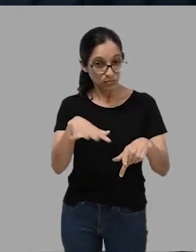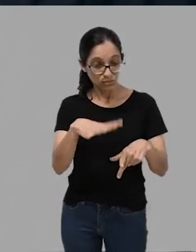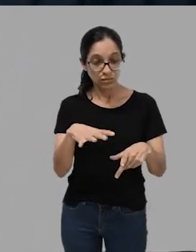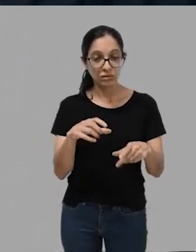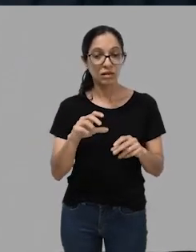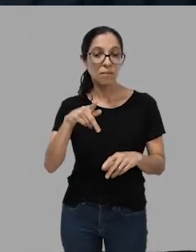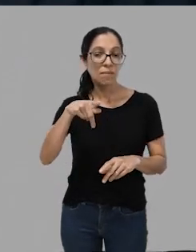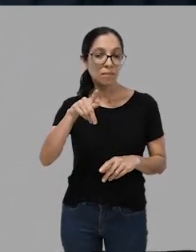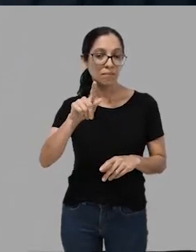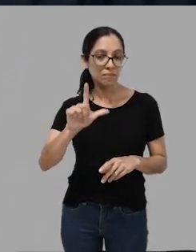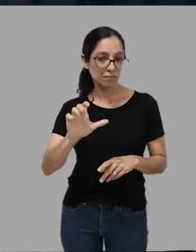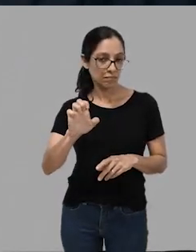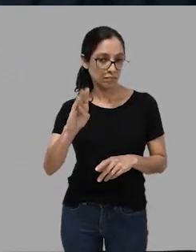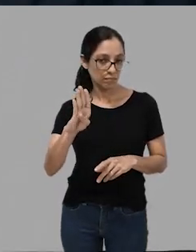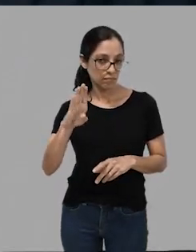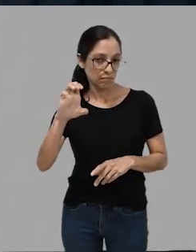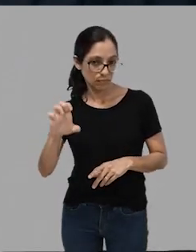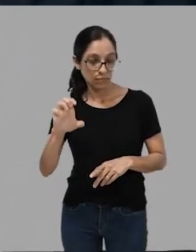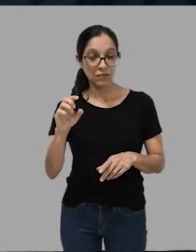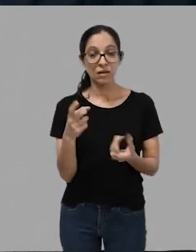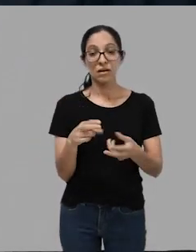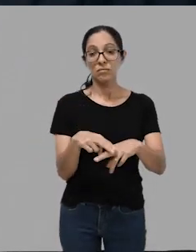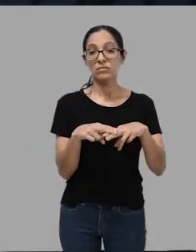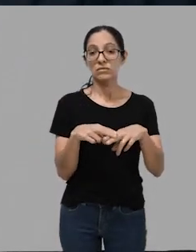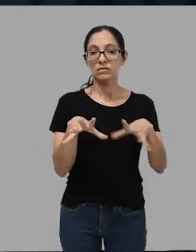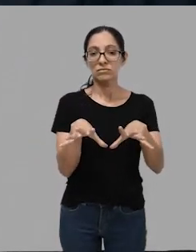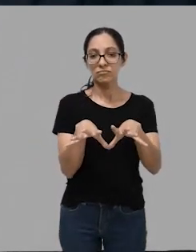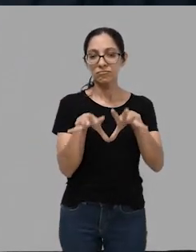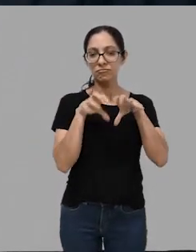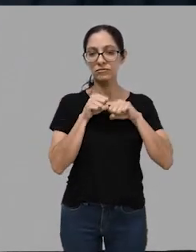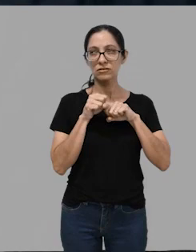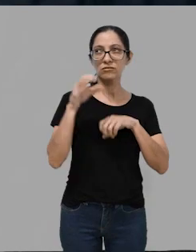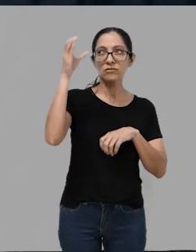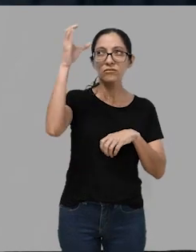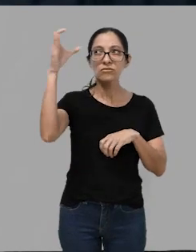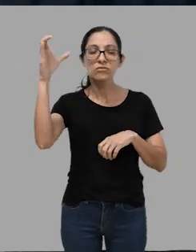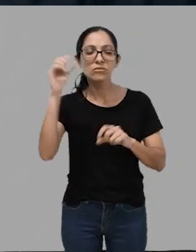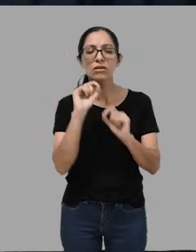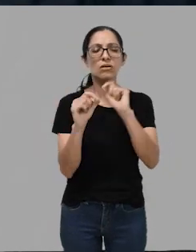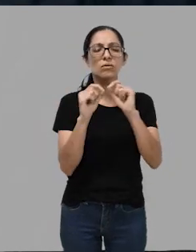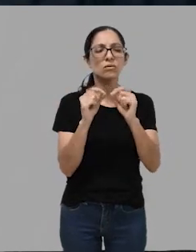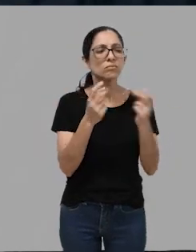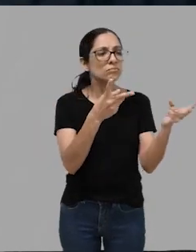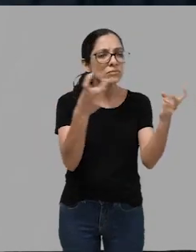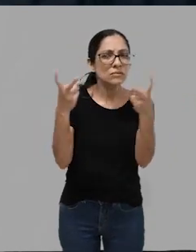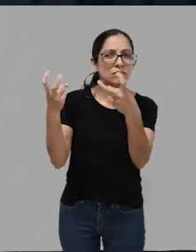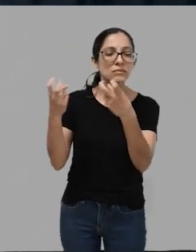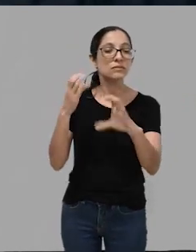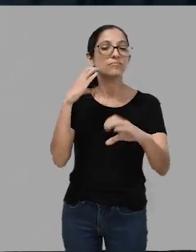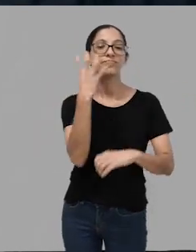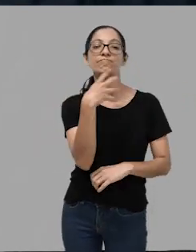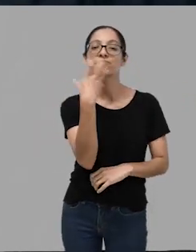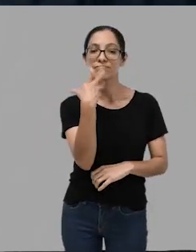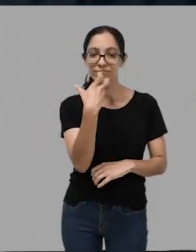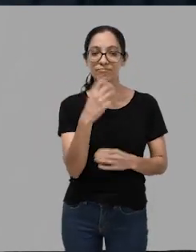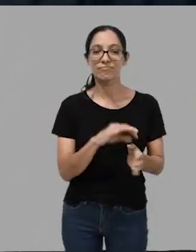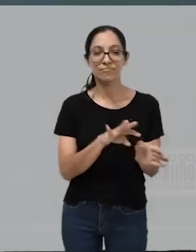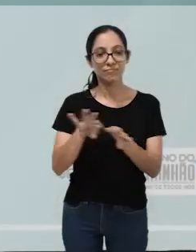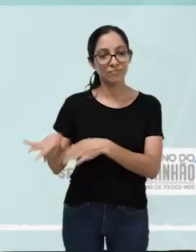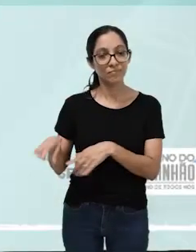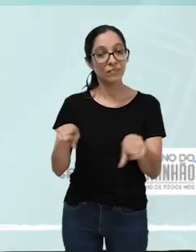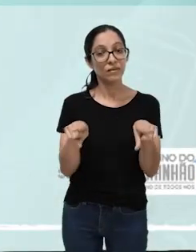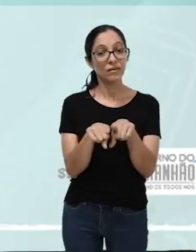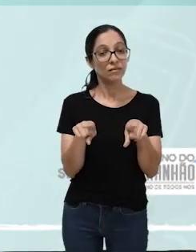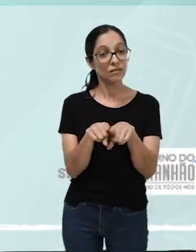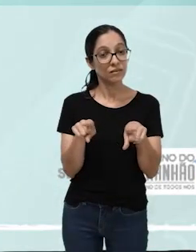portanto a memorização da Cultura né vinha através das canções cantigas certo aqui